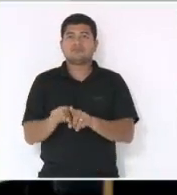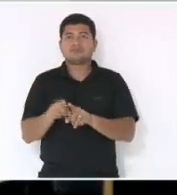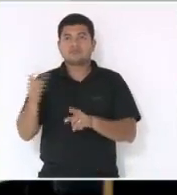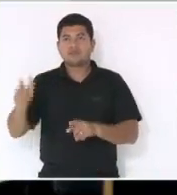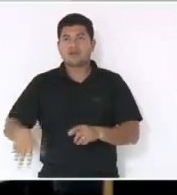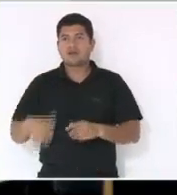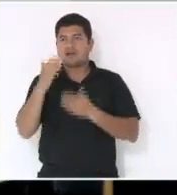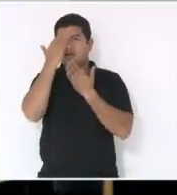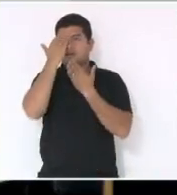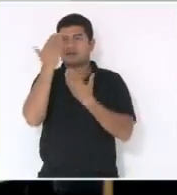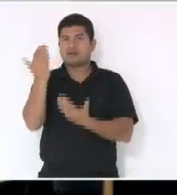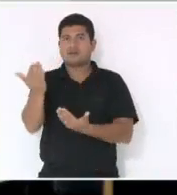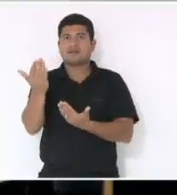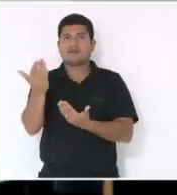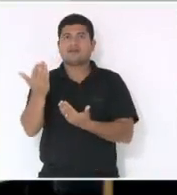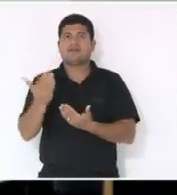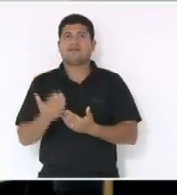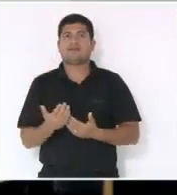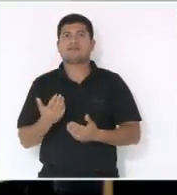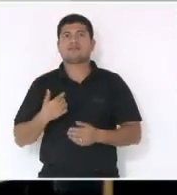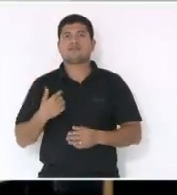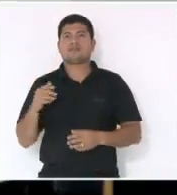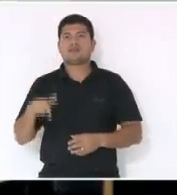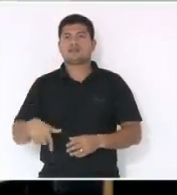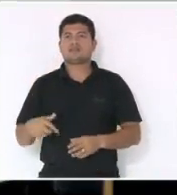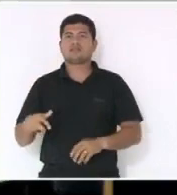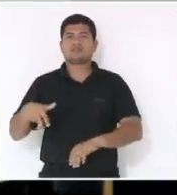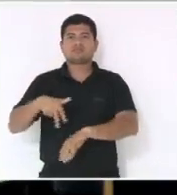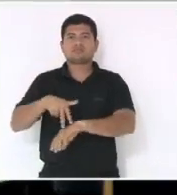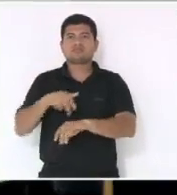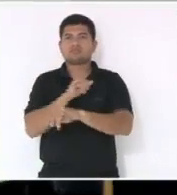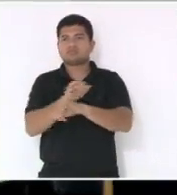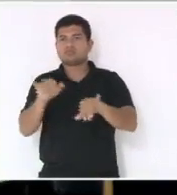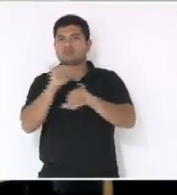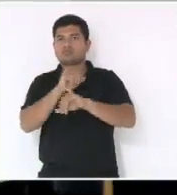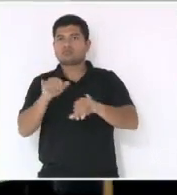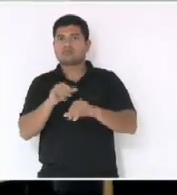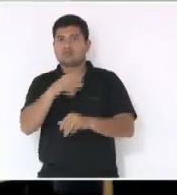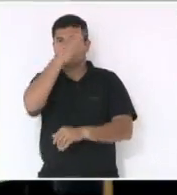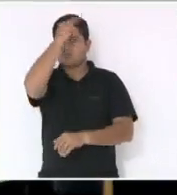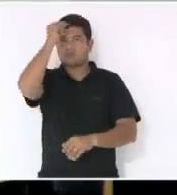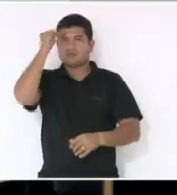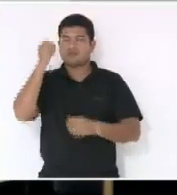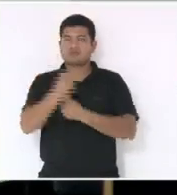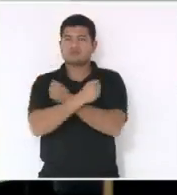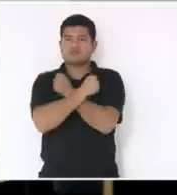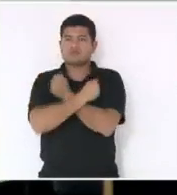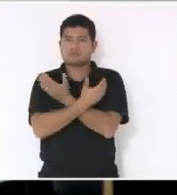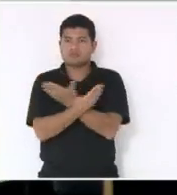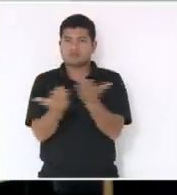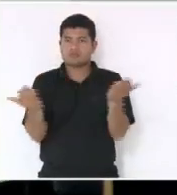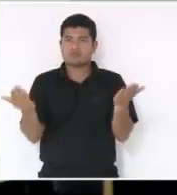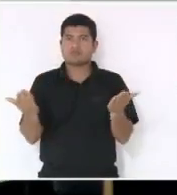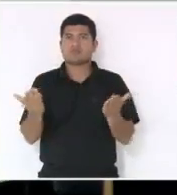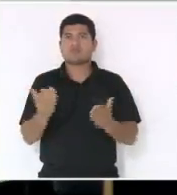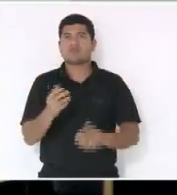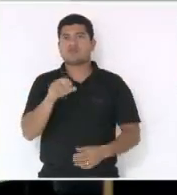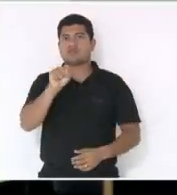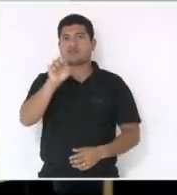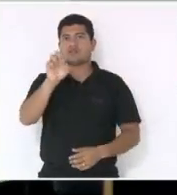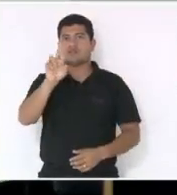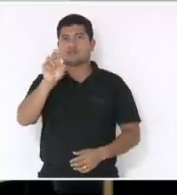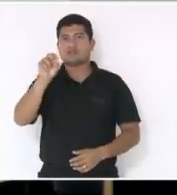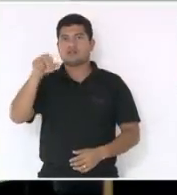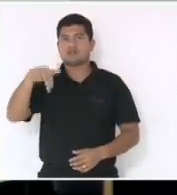todos vocês por essa abertura de espaço. Nosso prefeito Antônio Seron mandou um abraço a todos. Né, não pôde estar presente hoje, está com